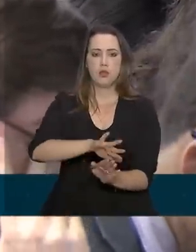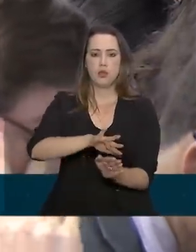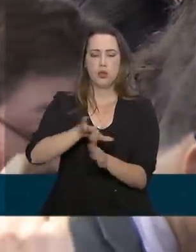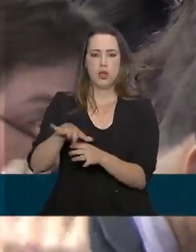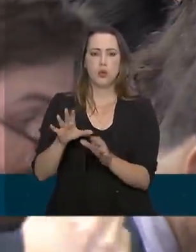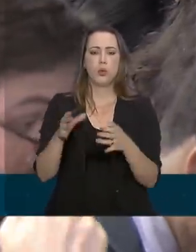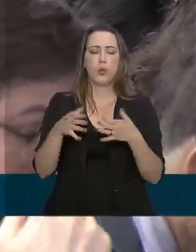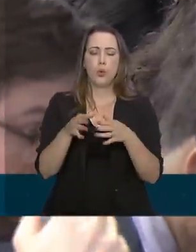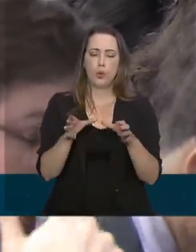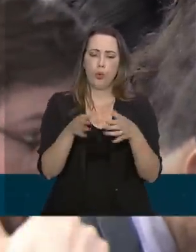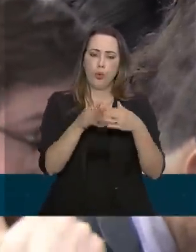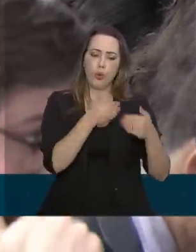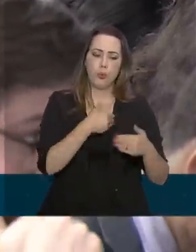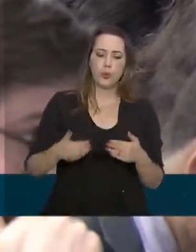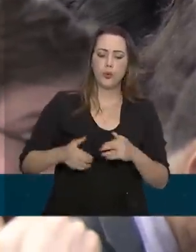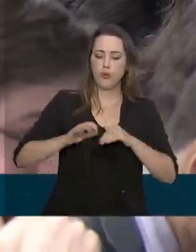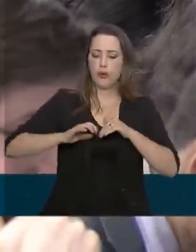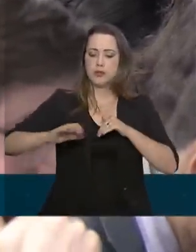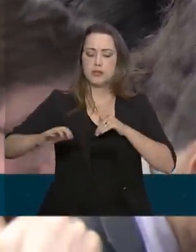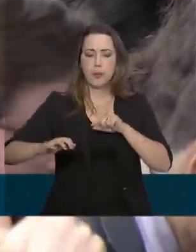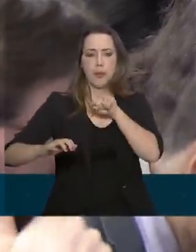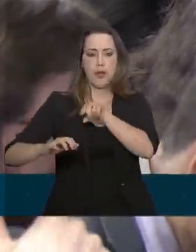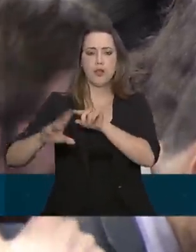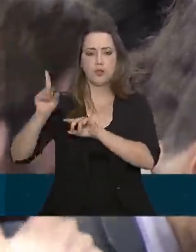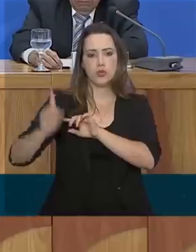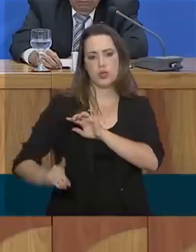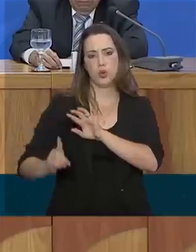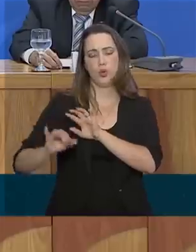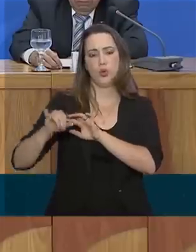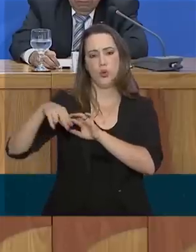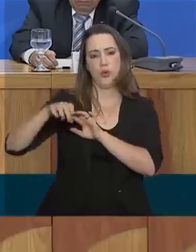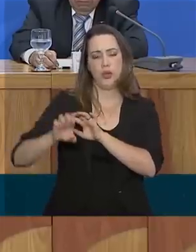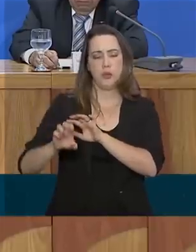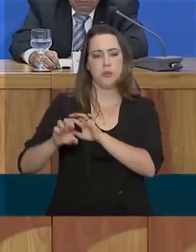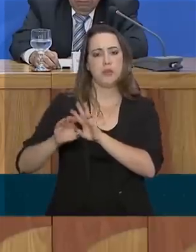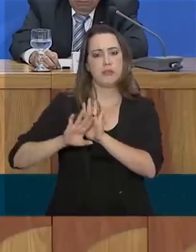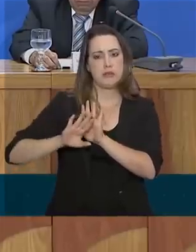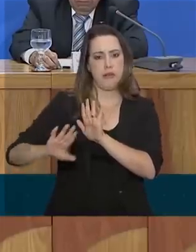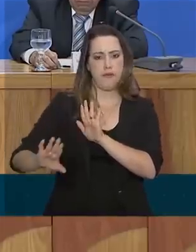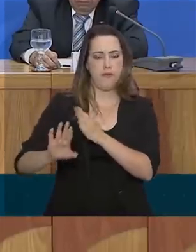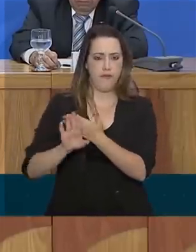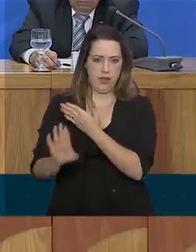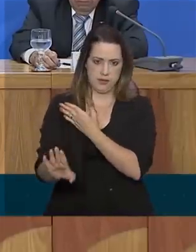do governo com a divulgação desses dados que ele fez obrigado